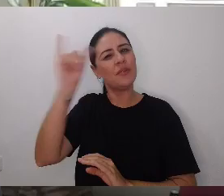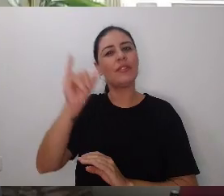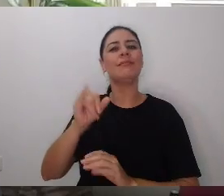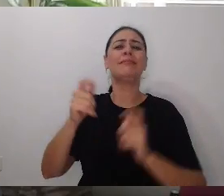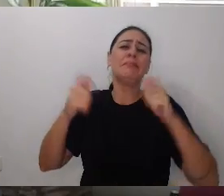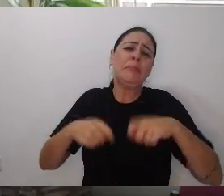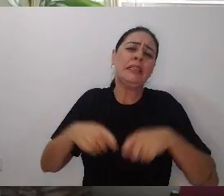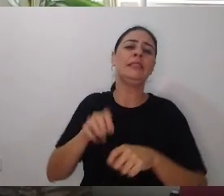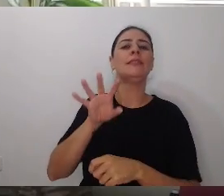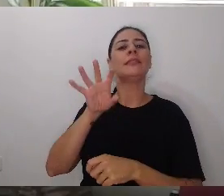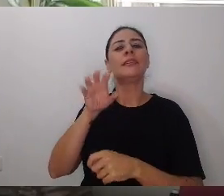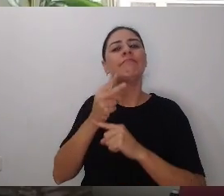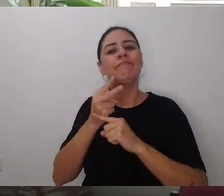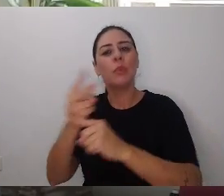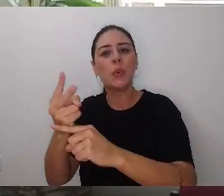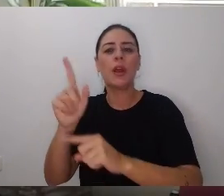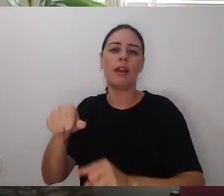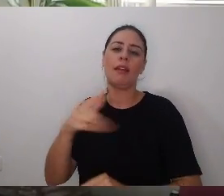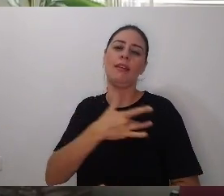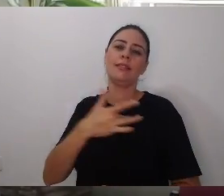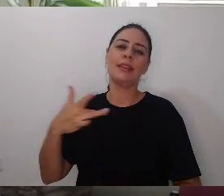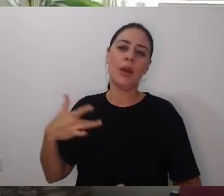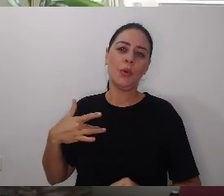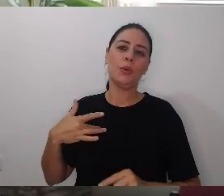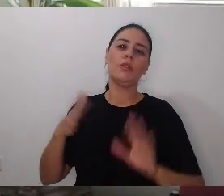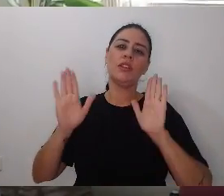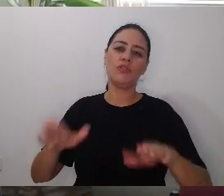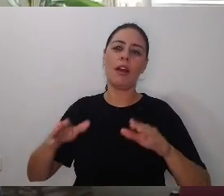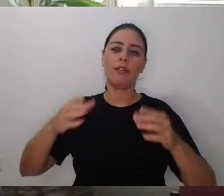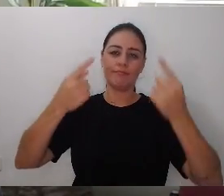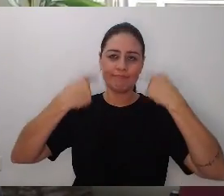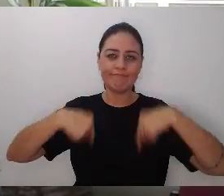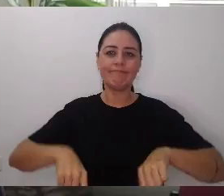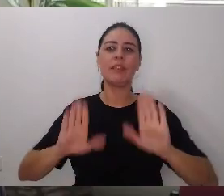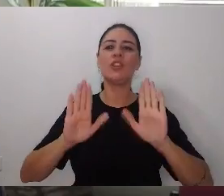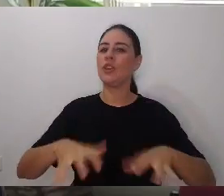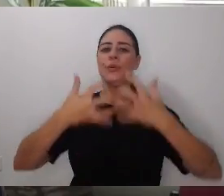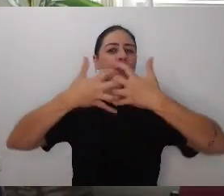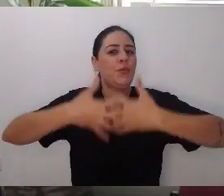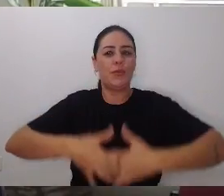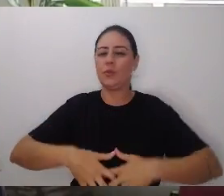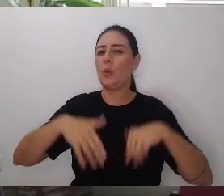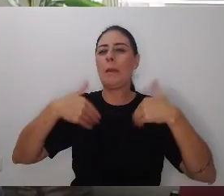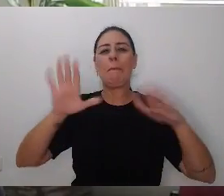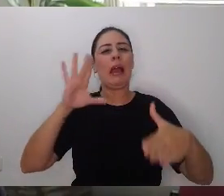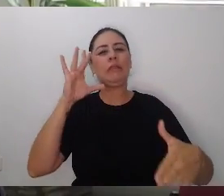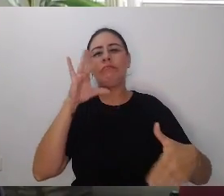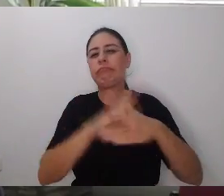saúde, para que a gente não precise buscar recorrer à saúde quando que o nosso organismo já